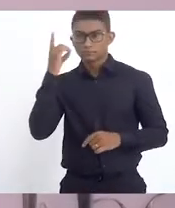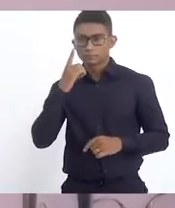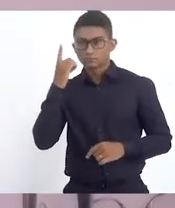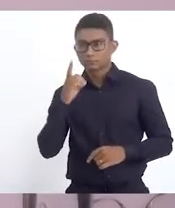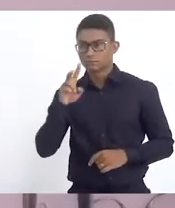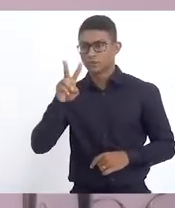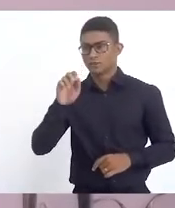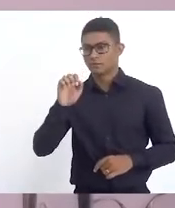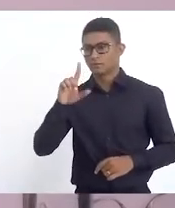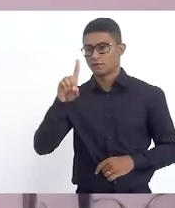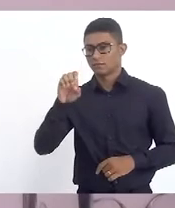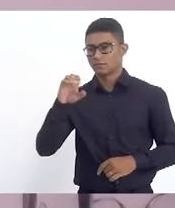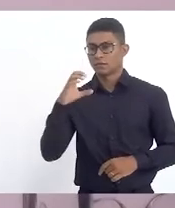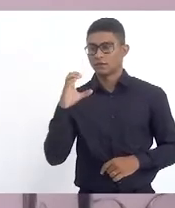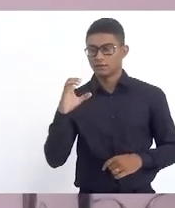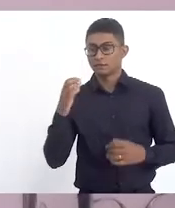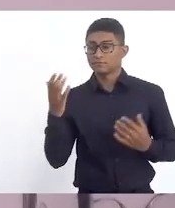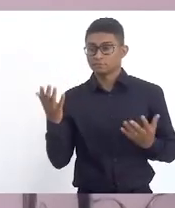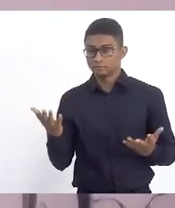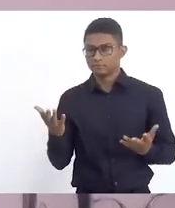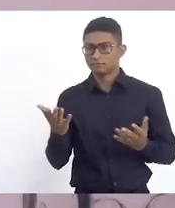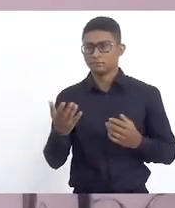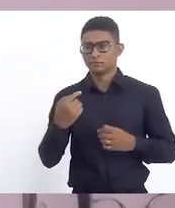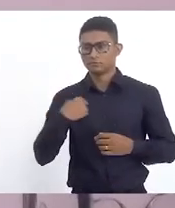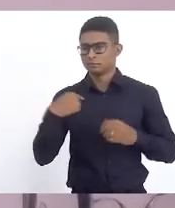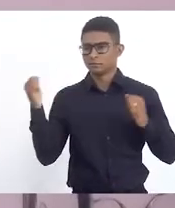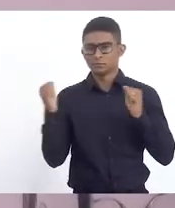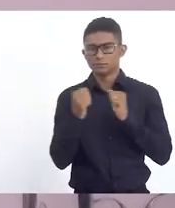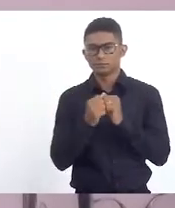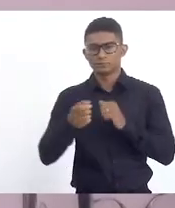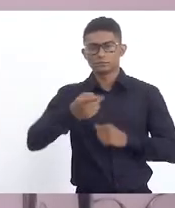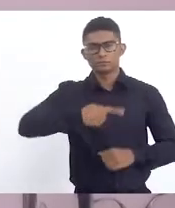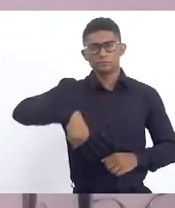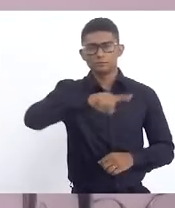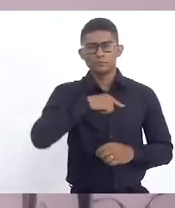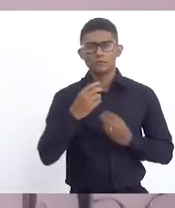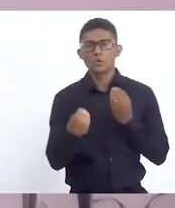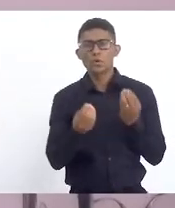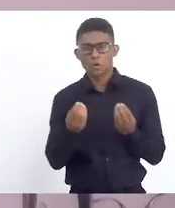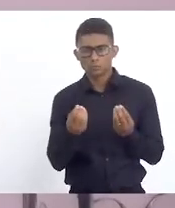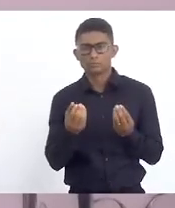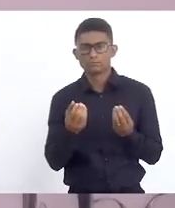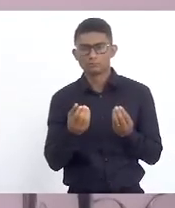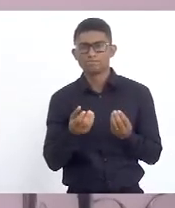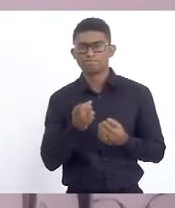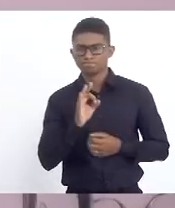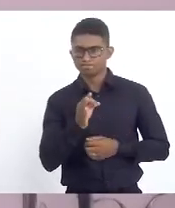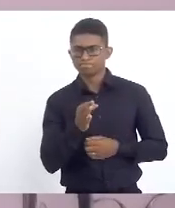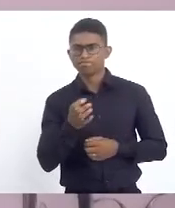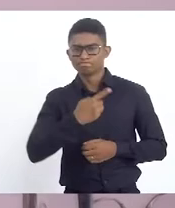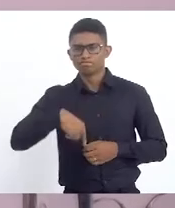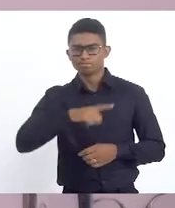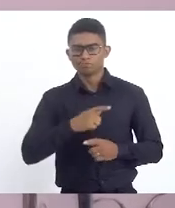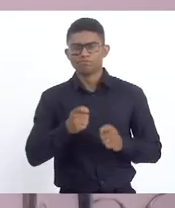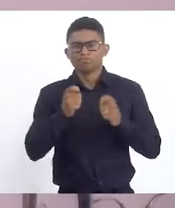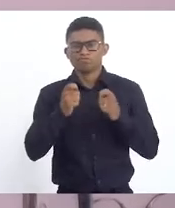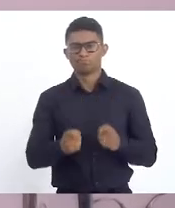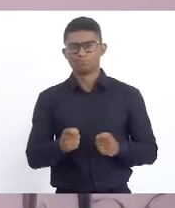Excelência, deputado Lucinha, e eu, tivemos e temos uma posição muito